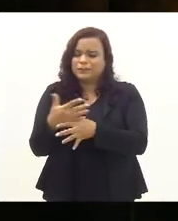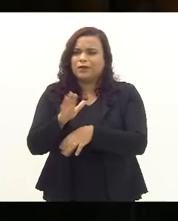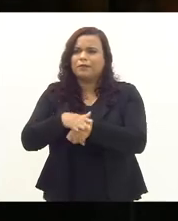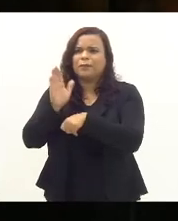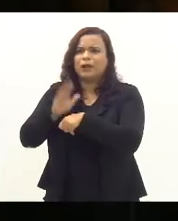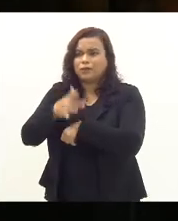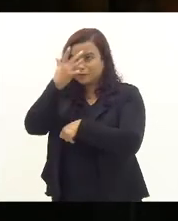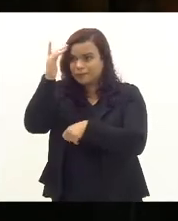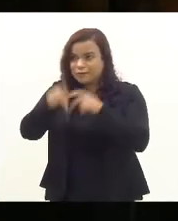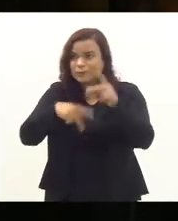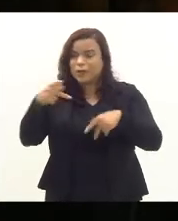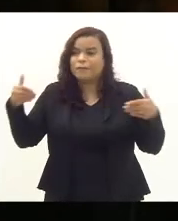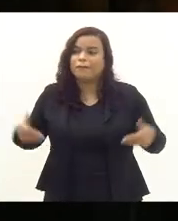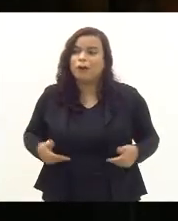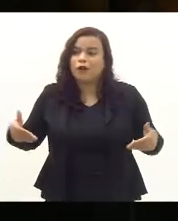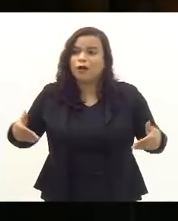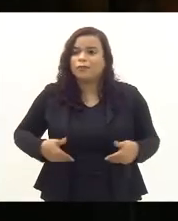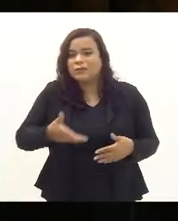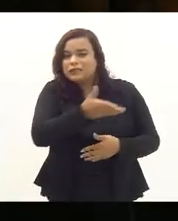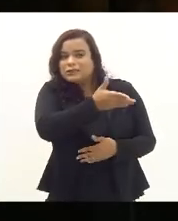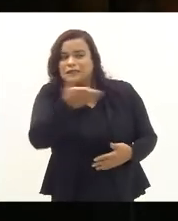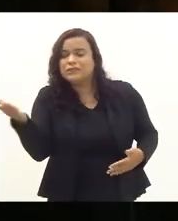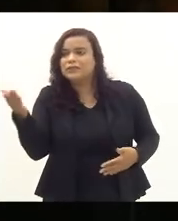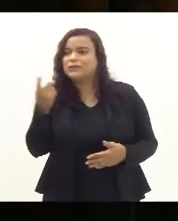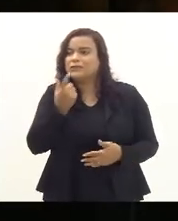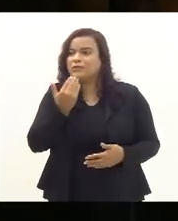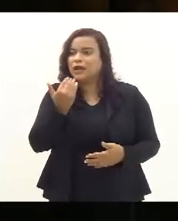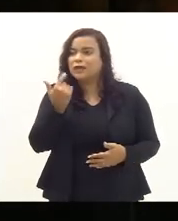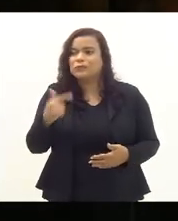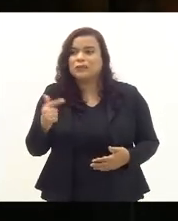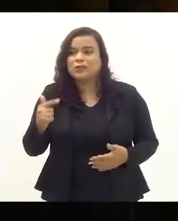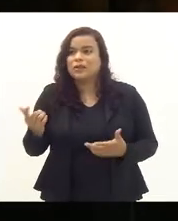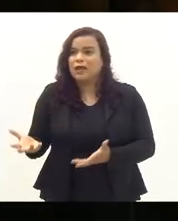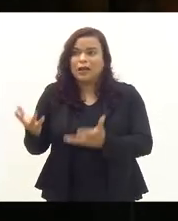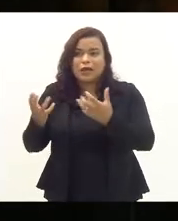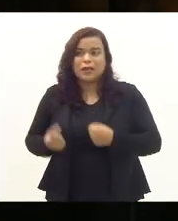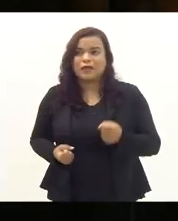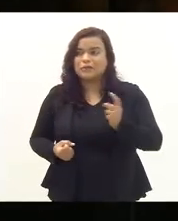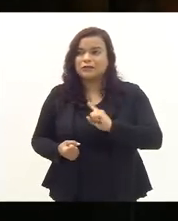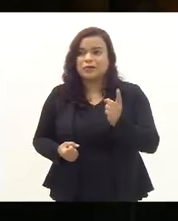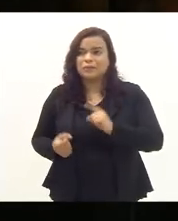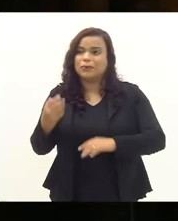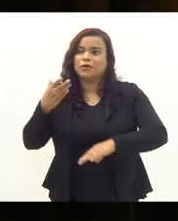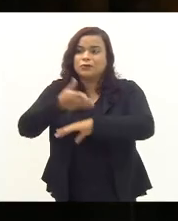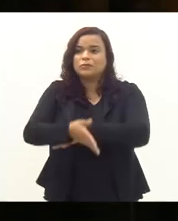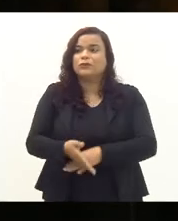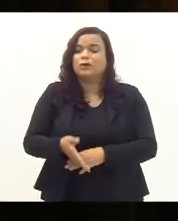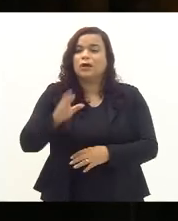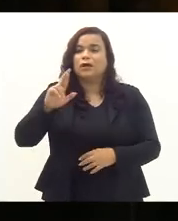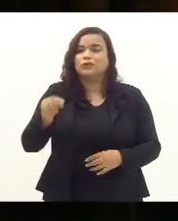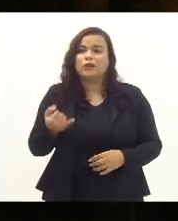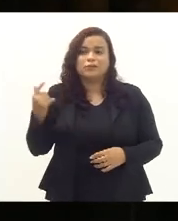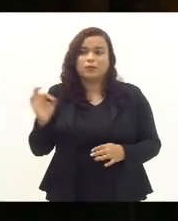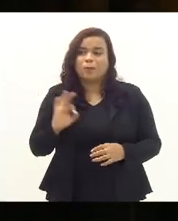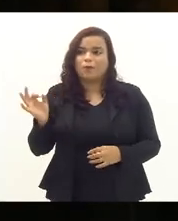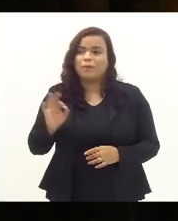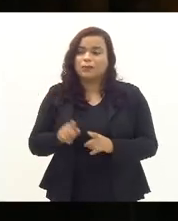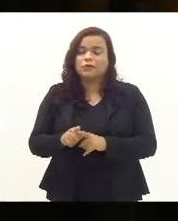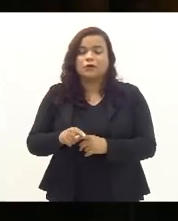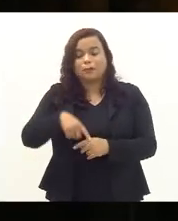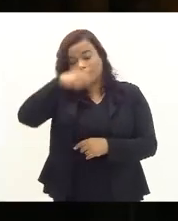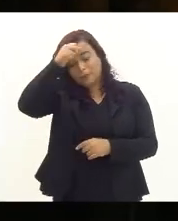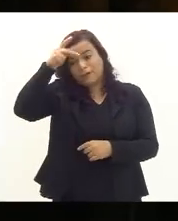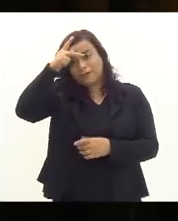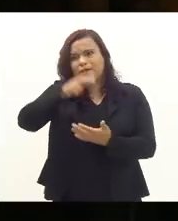população passando fome a população que não recebeu osso o Jota que muitas